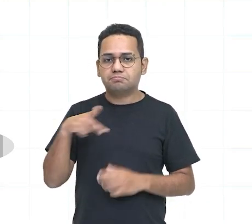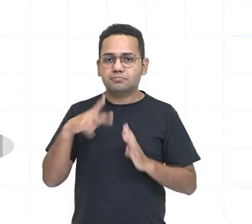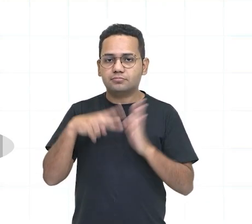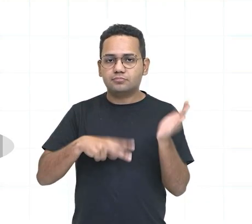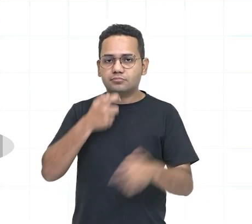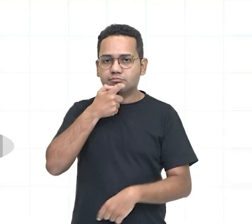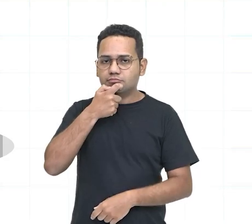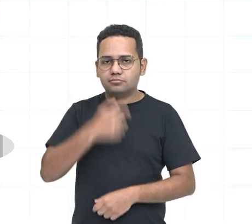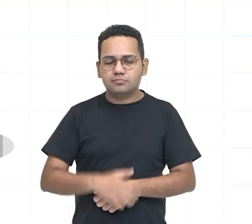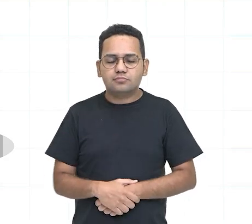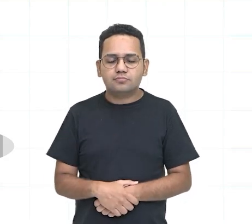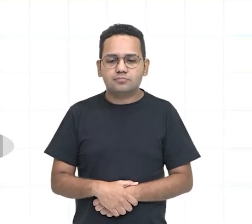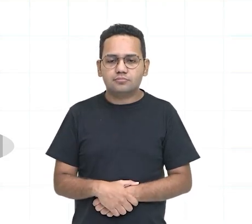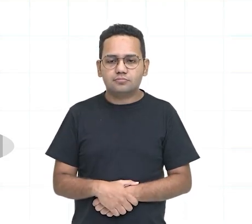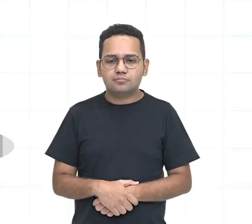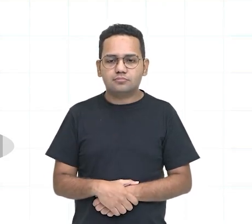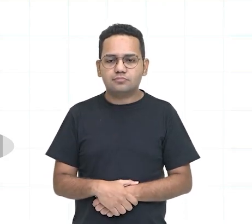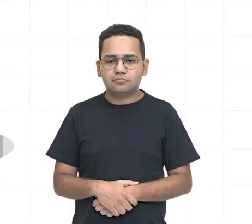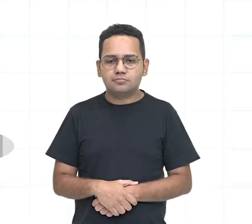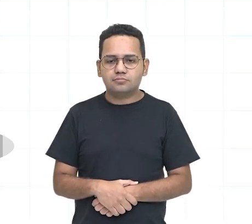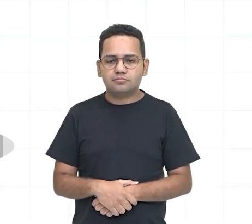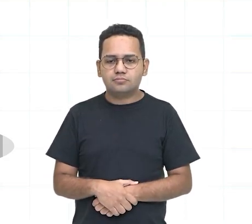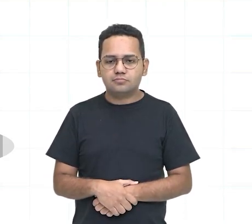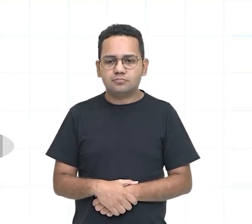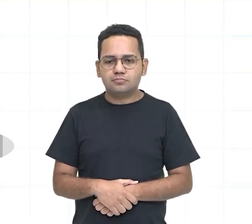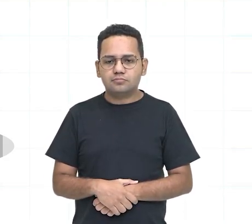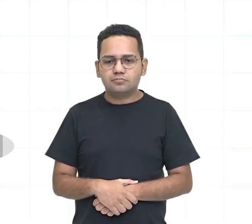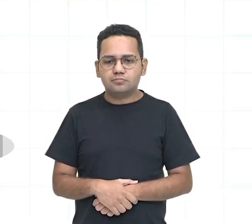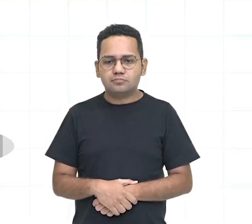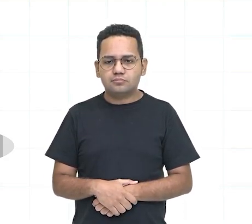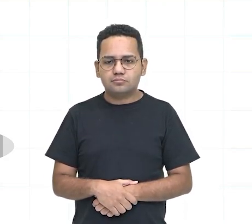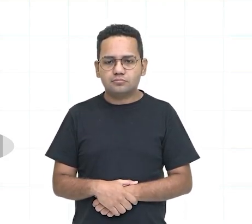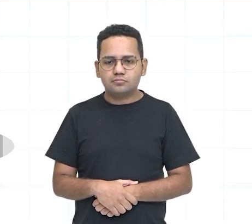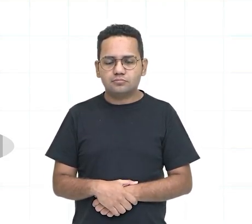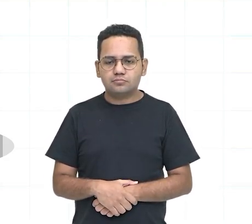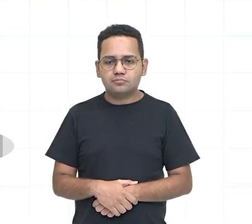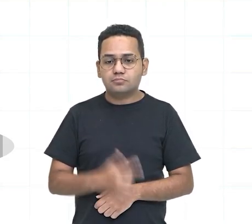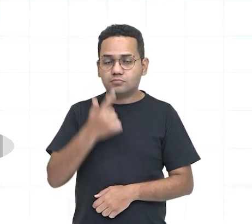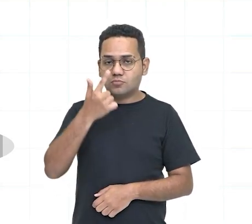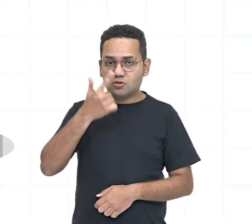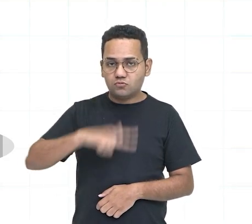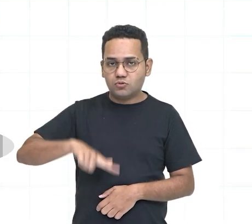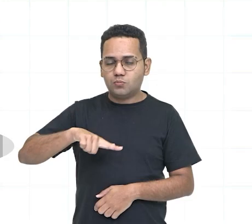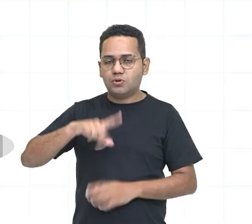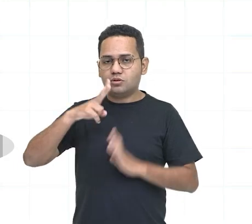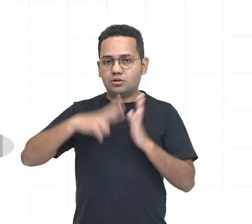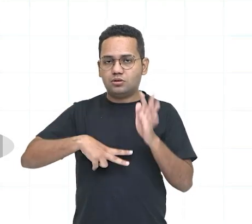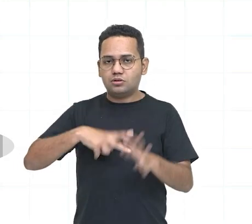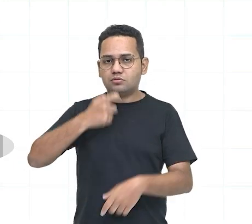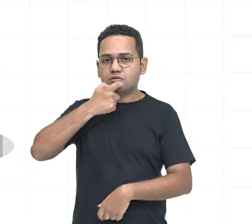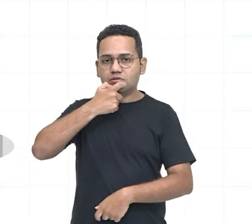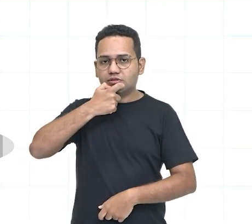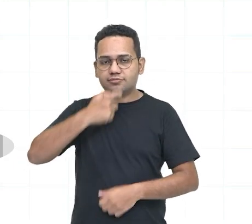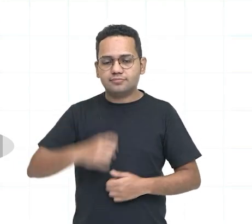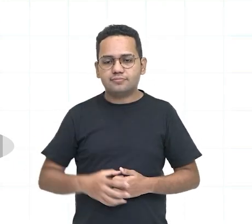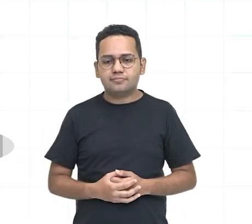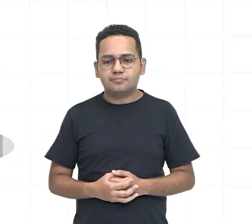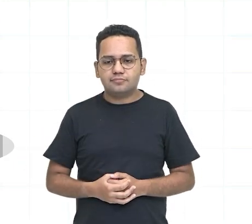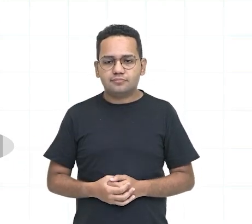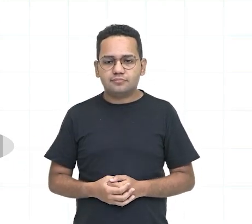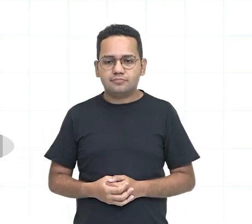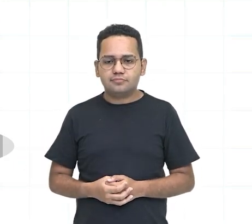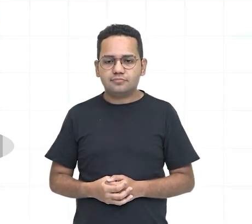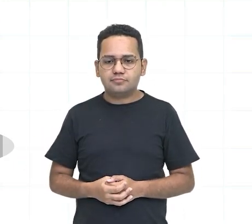possibility. Então, uma vez mais em inglês. Similar to can, but often used to express a past